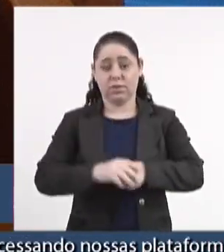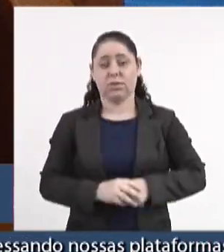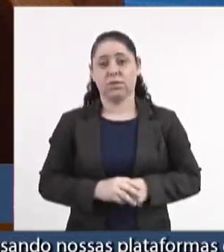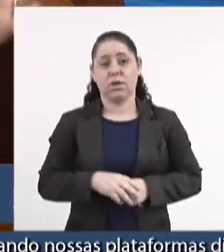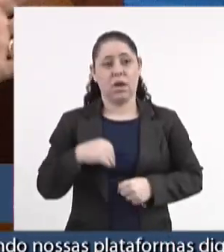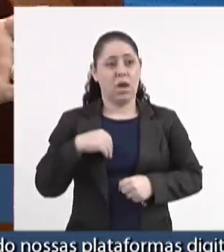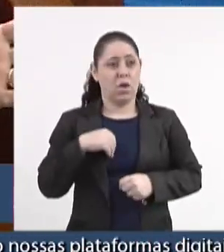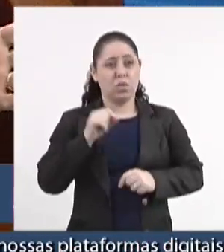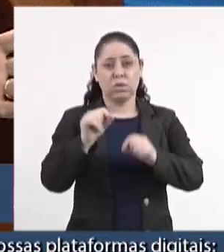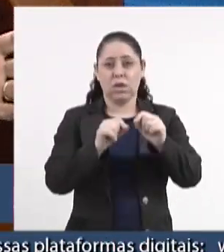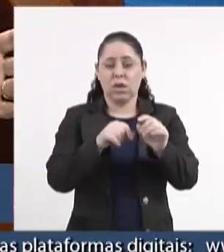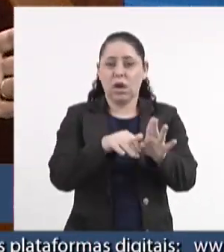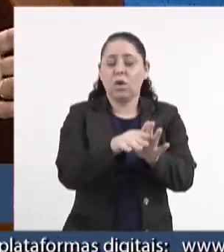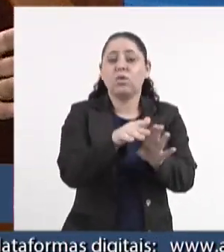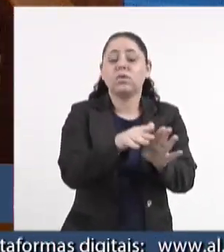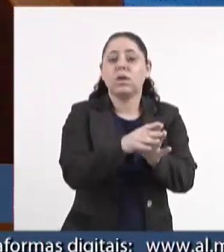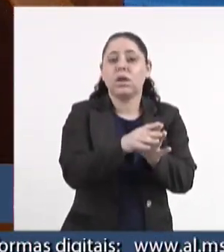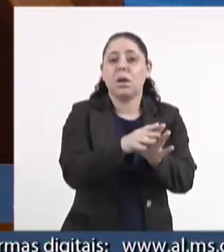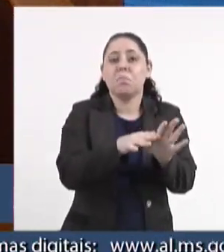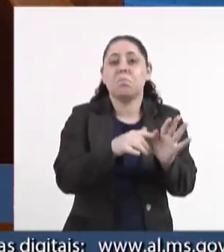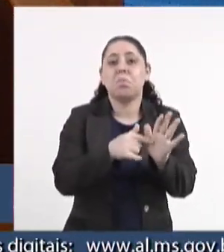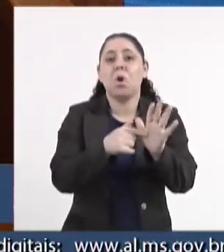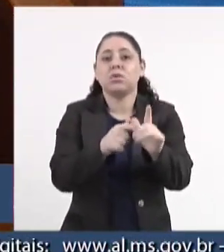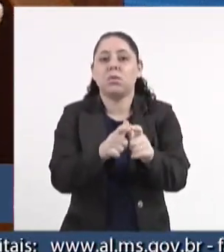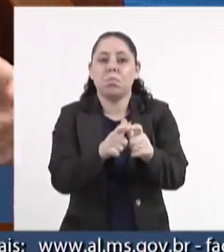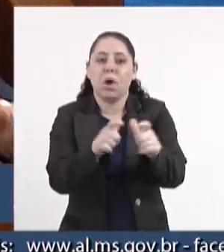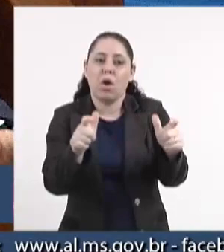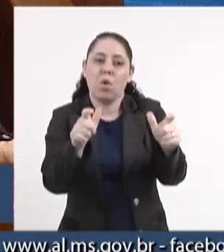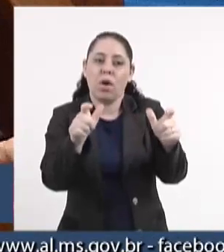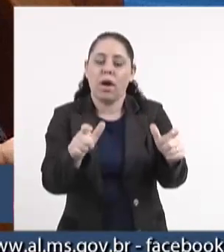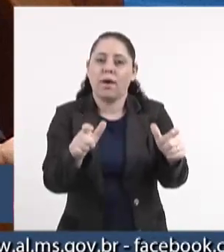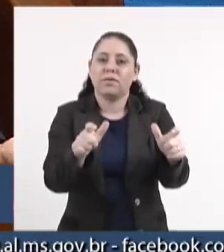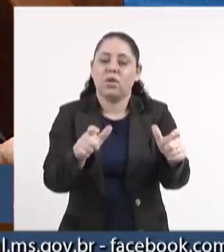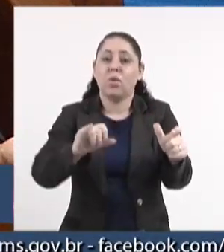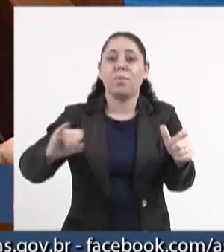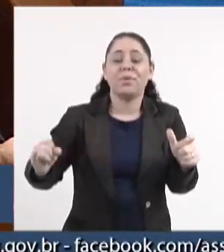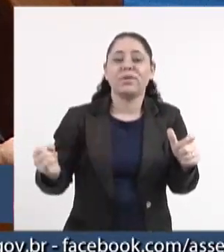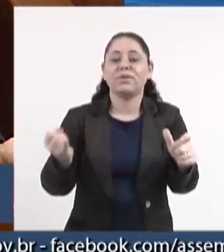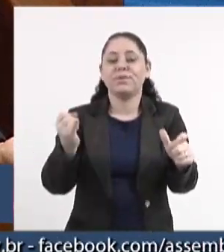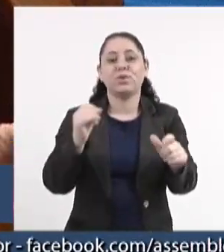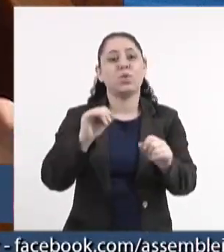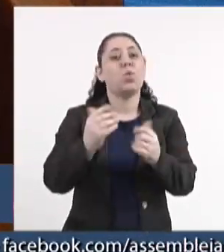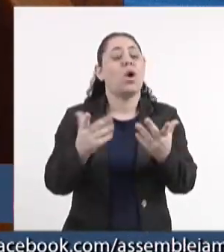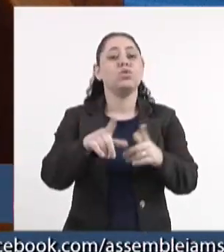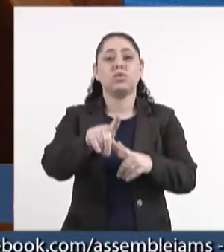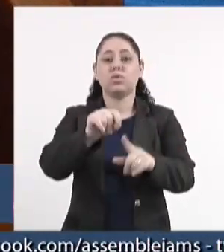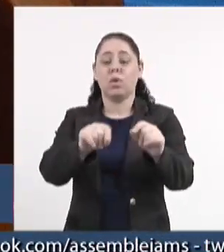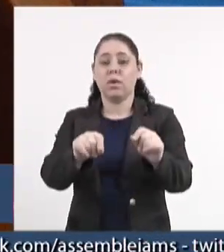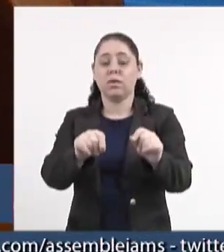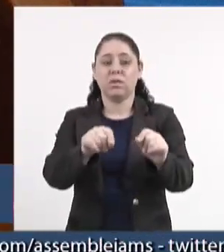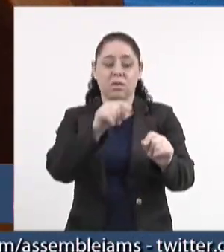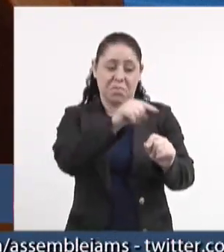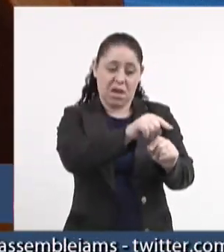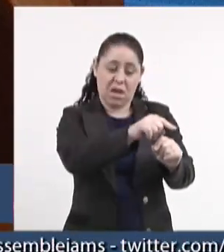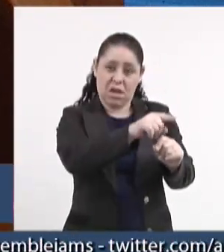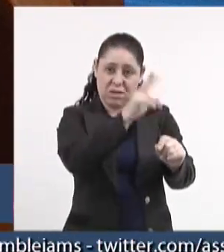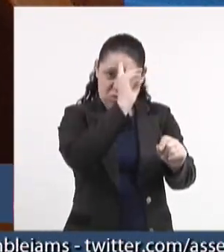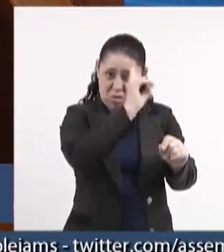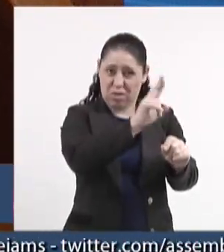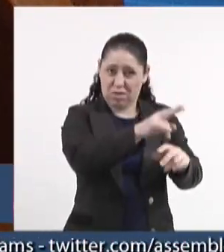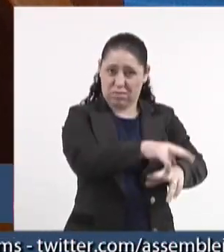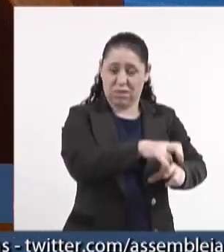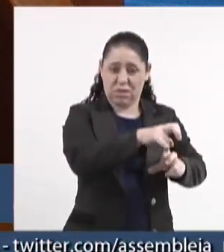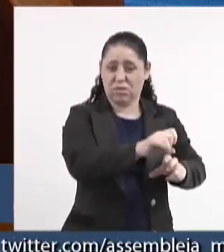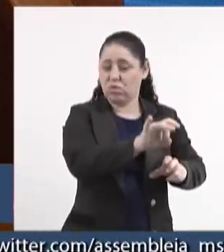um horizonte maior para o agricultor, para ele não ficar